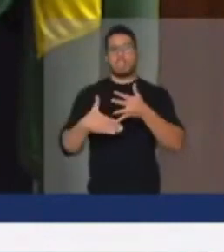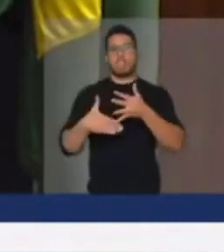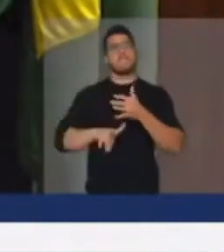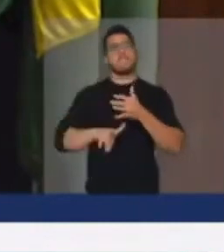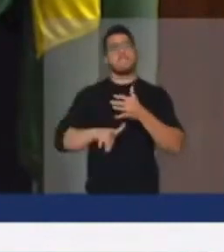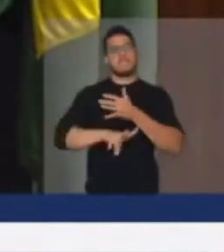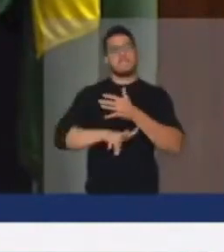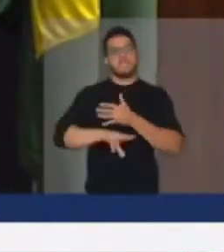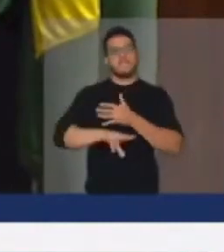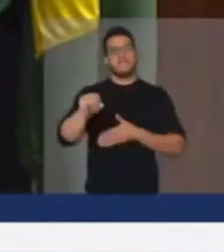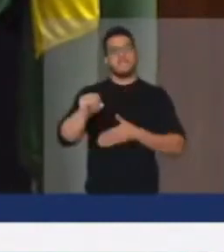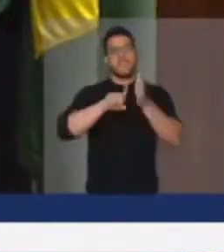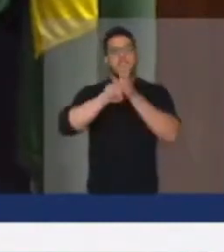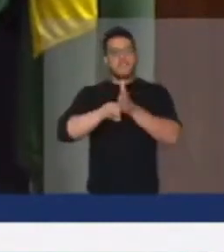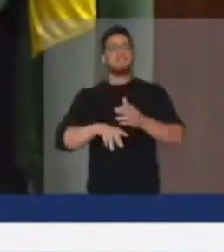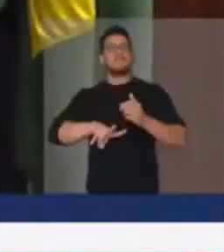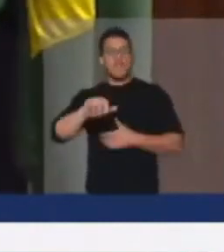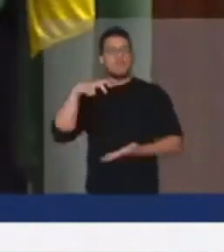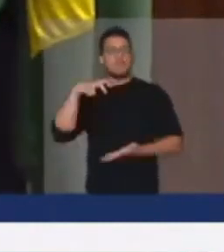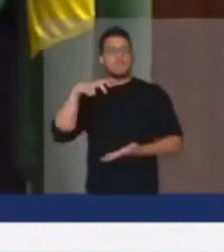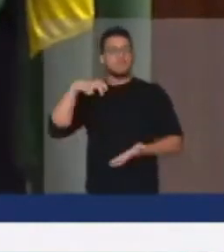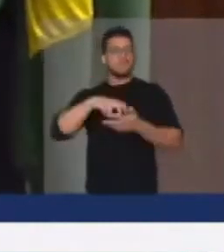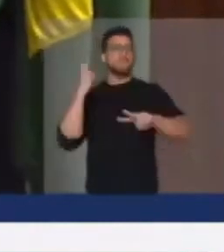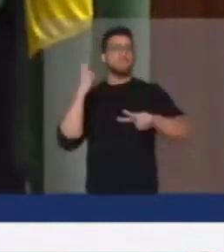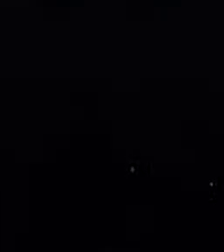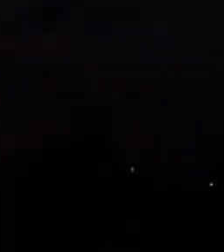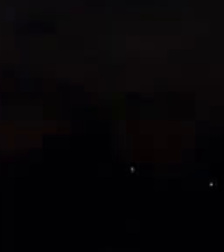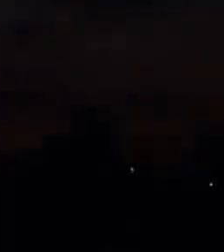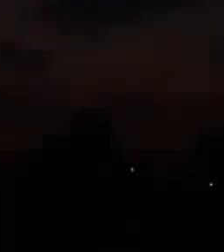em Bangu 8 por todos os crimes que cometeu.